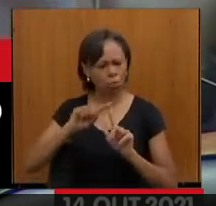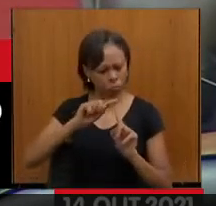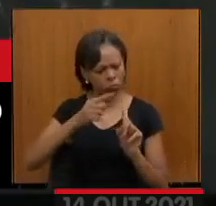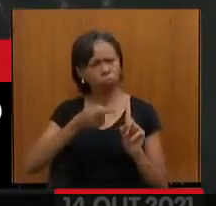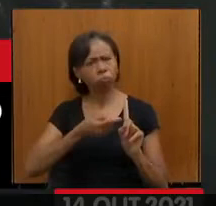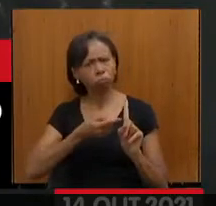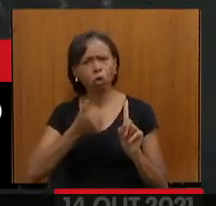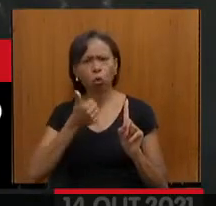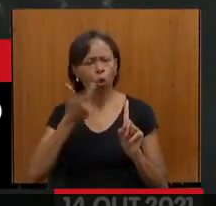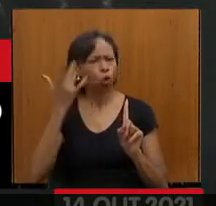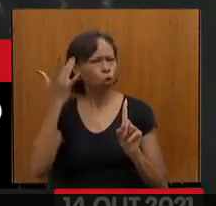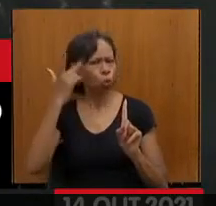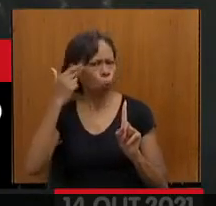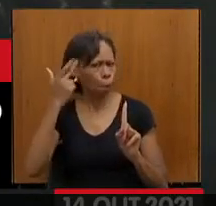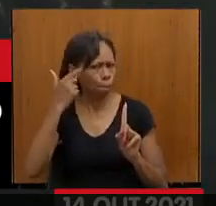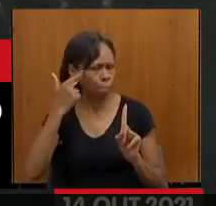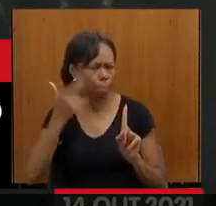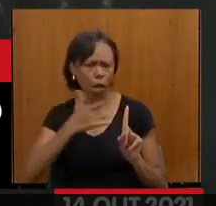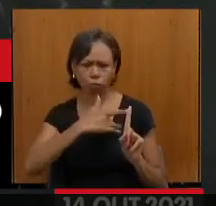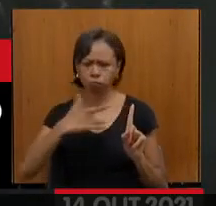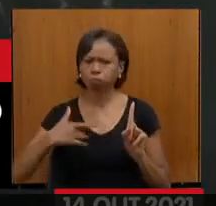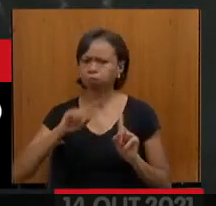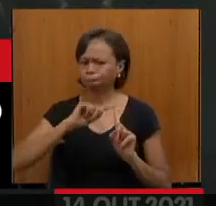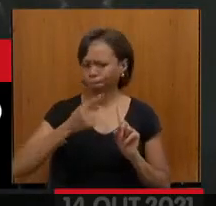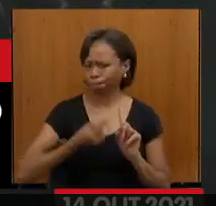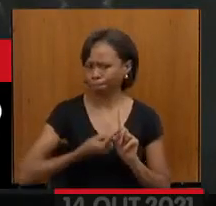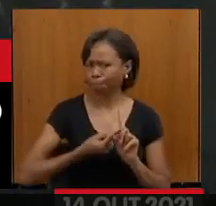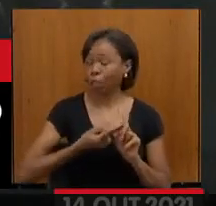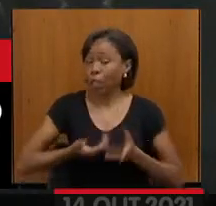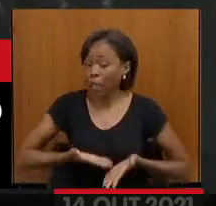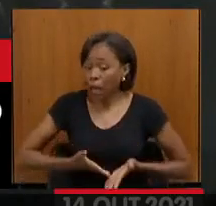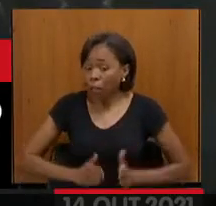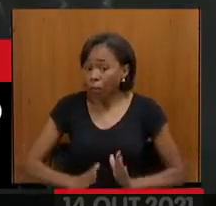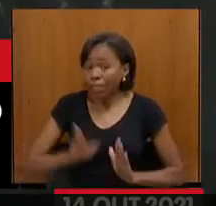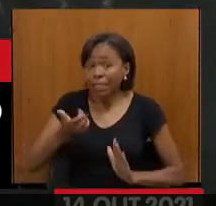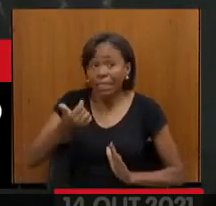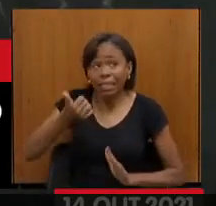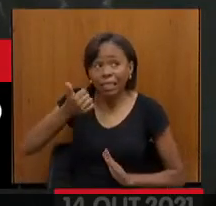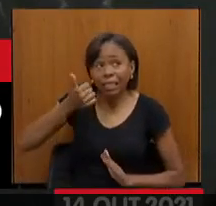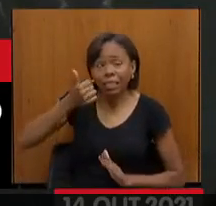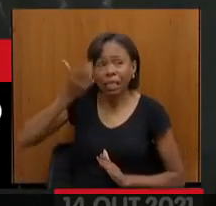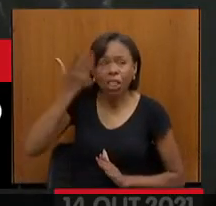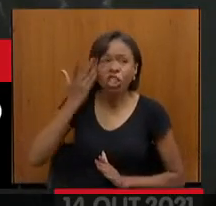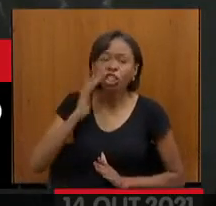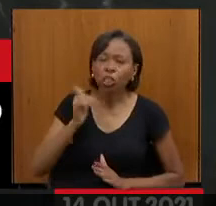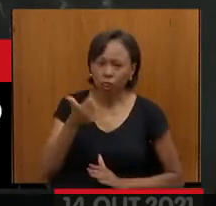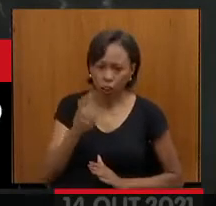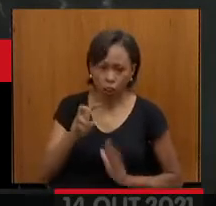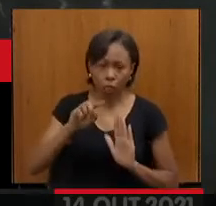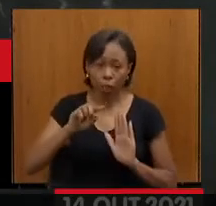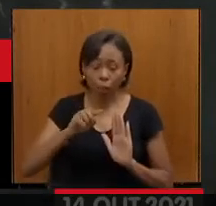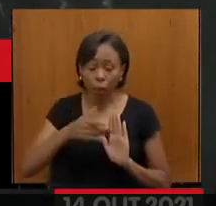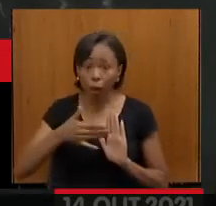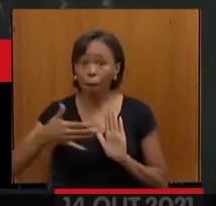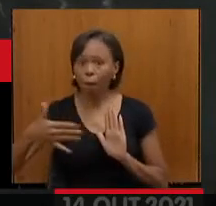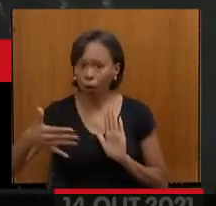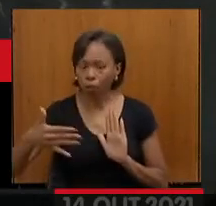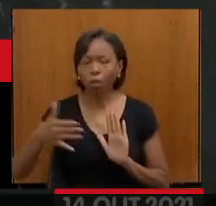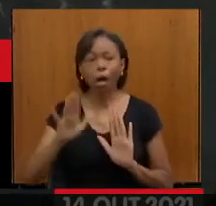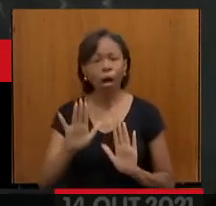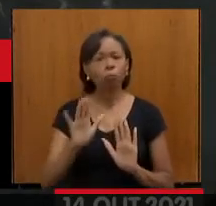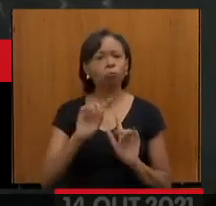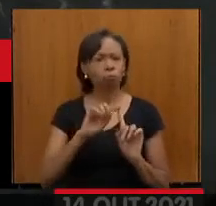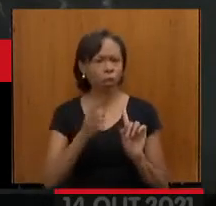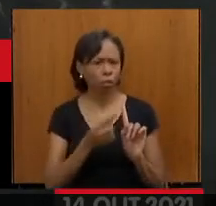normal, saudável, e o nascimento era esperado para 15 dias depois. Minha esposa foi liberada para fazer uma viagem muito